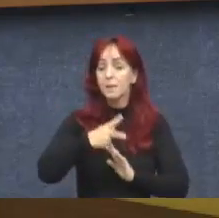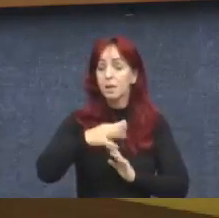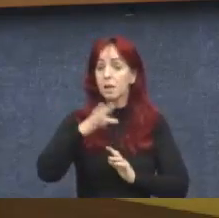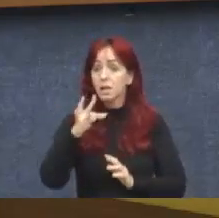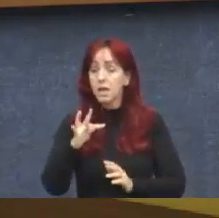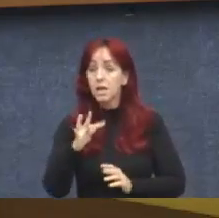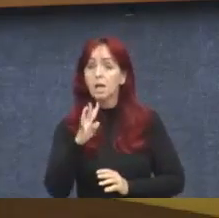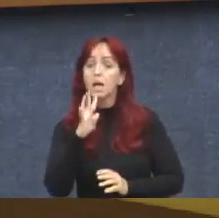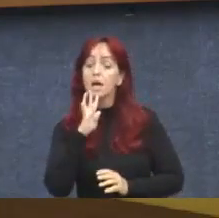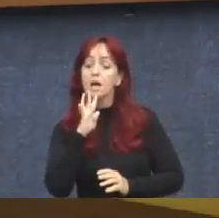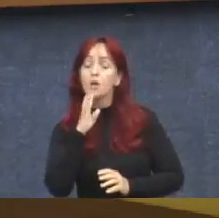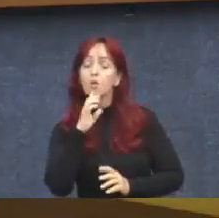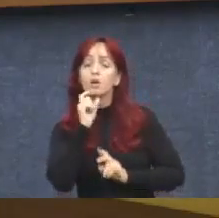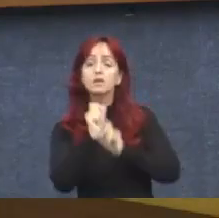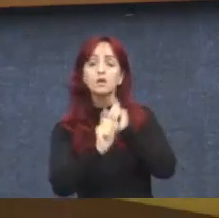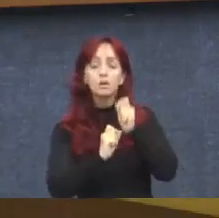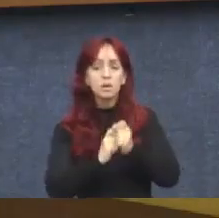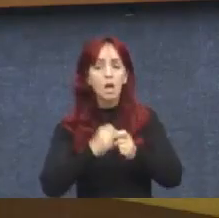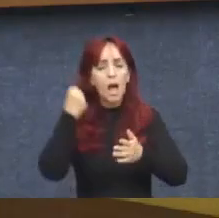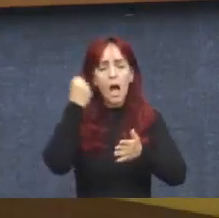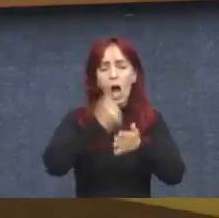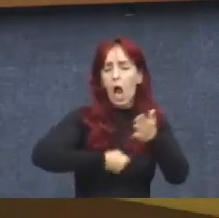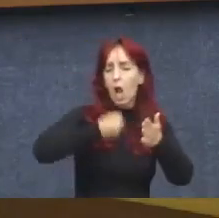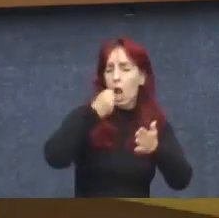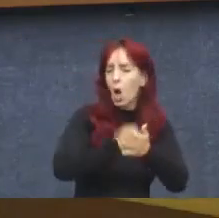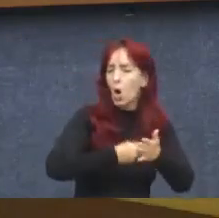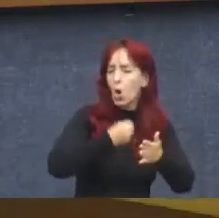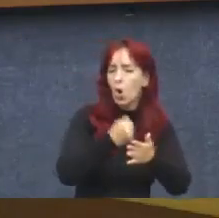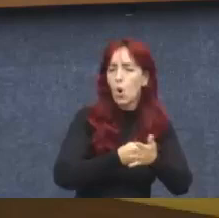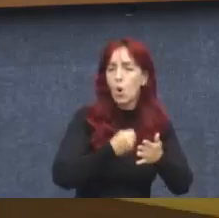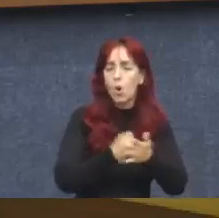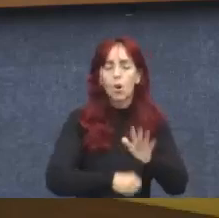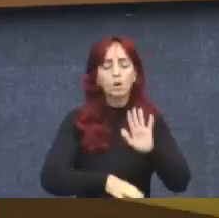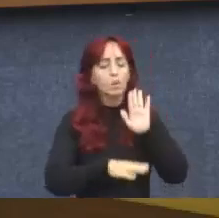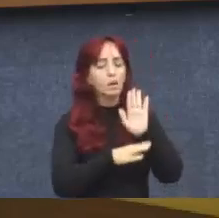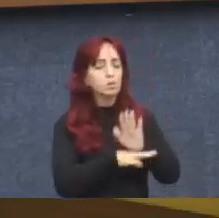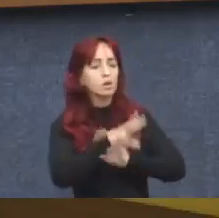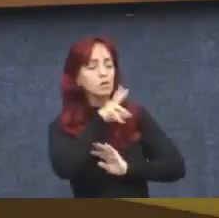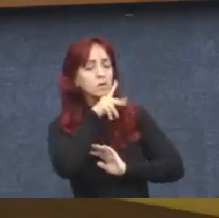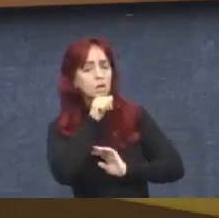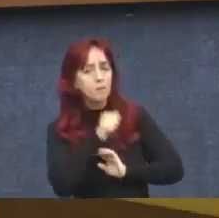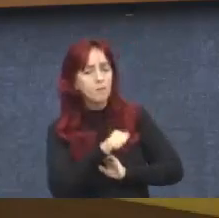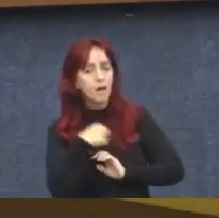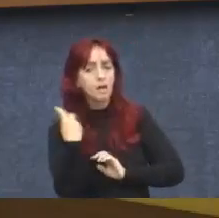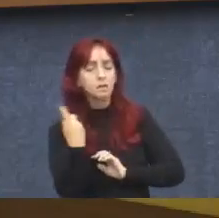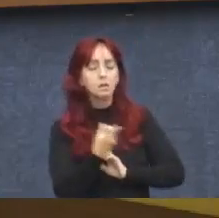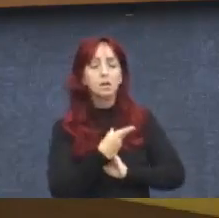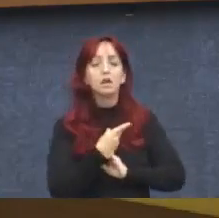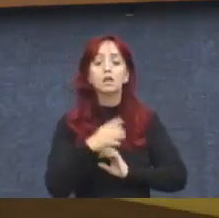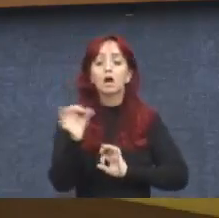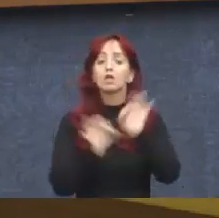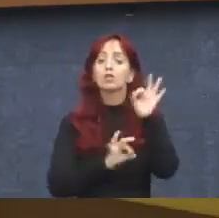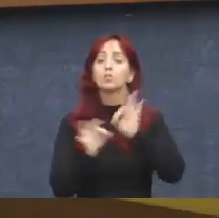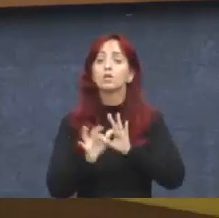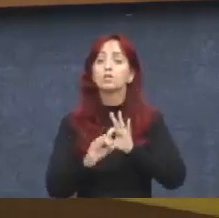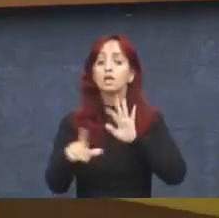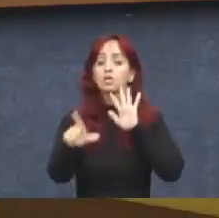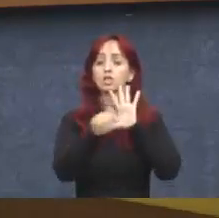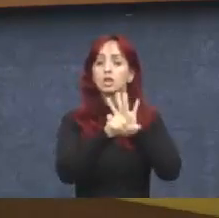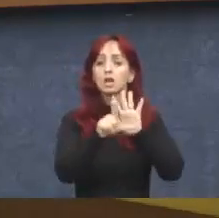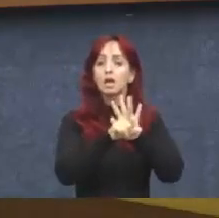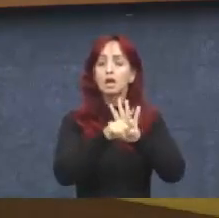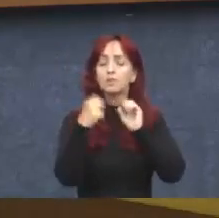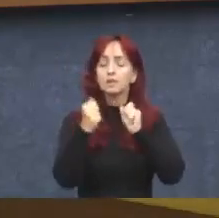reconheceu que a luta pelos animais e o nosso projeto de lei para o fim da tração animal na cidade tem que